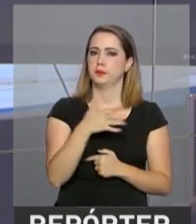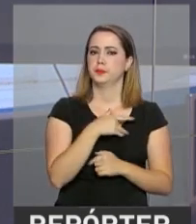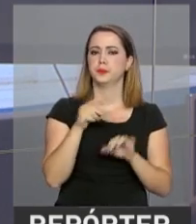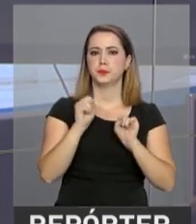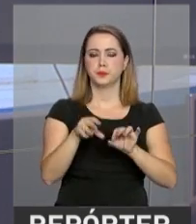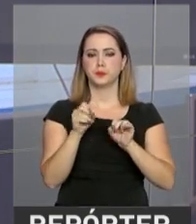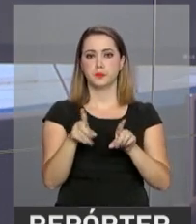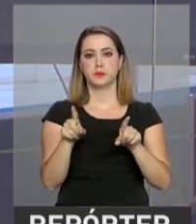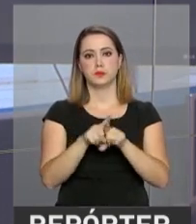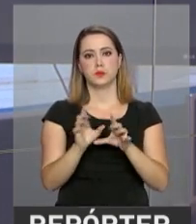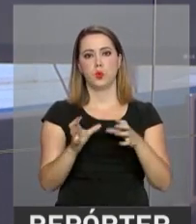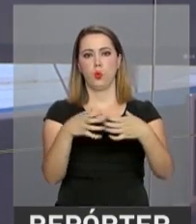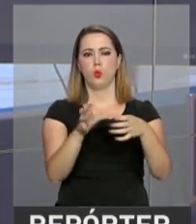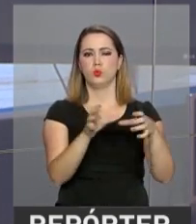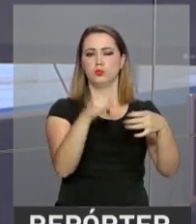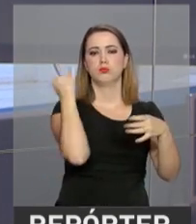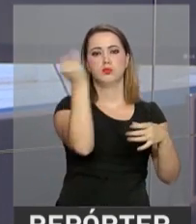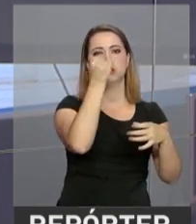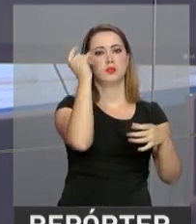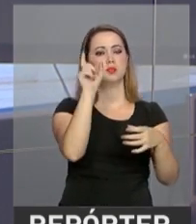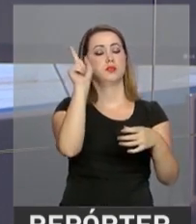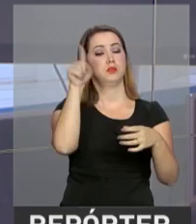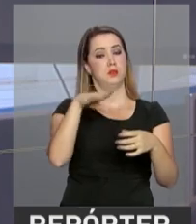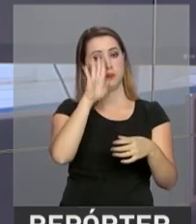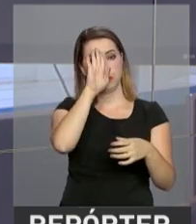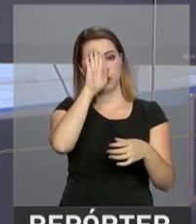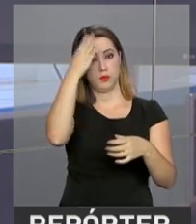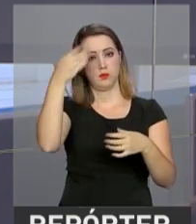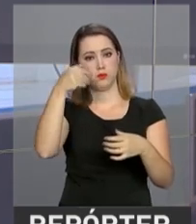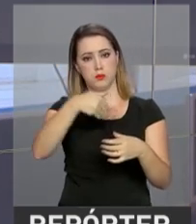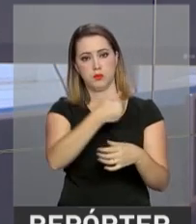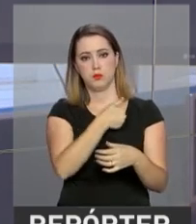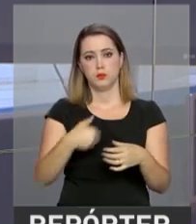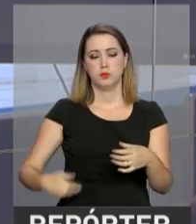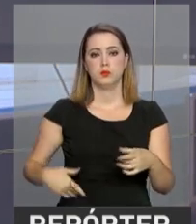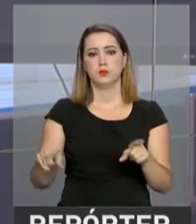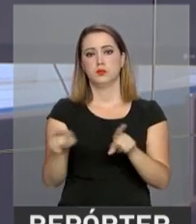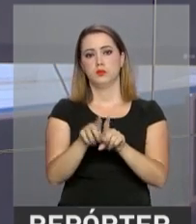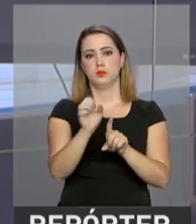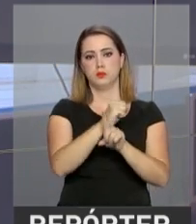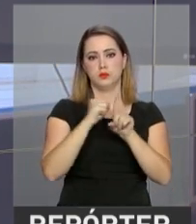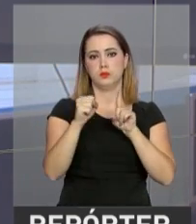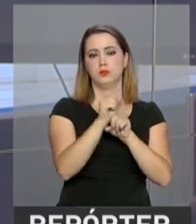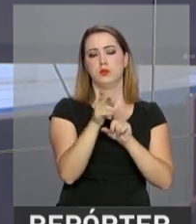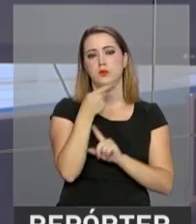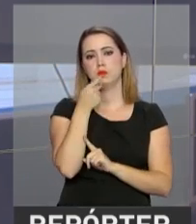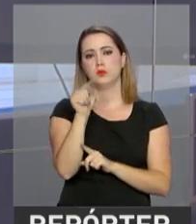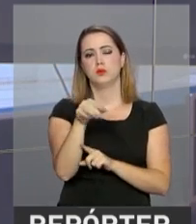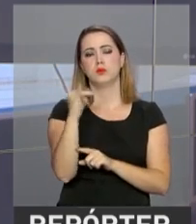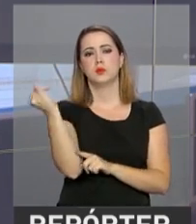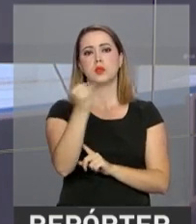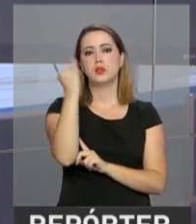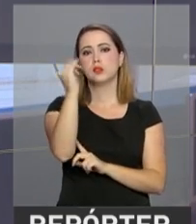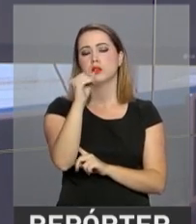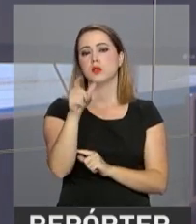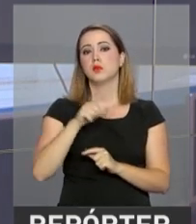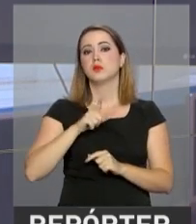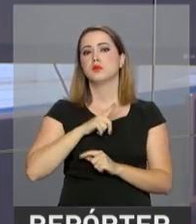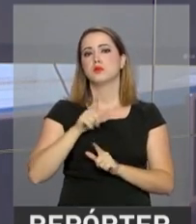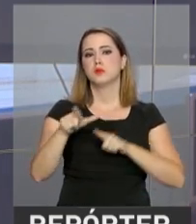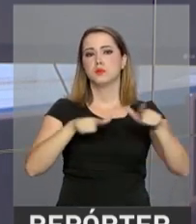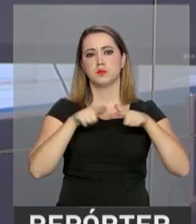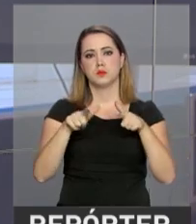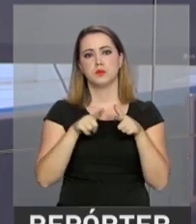saúde e a educação, áreas fundamentais e prioritárias do governo e da sociedade. Ressaltou a importância da existência